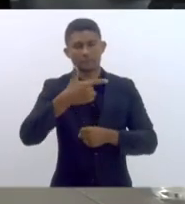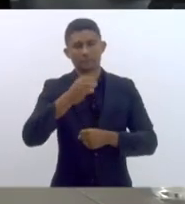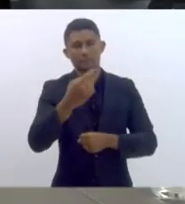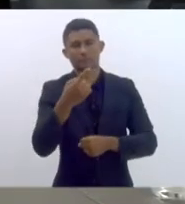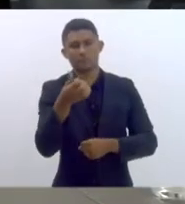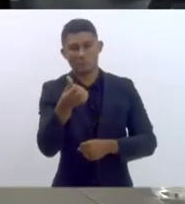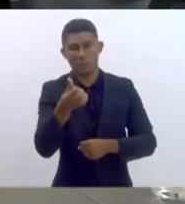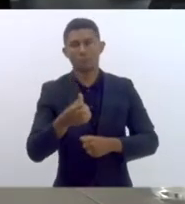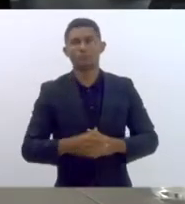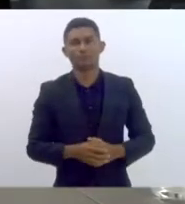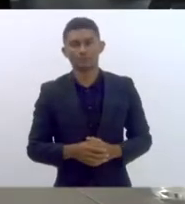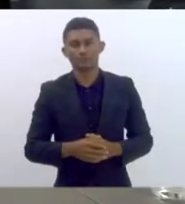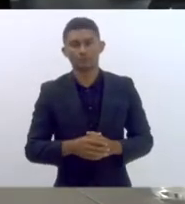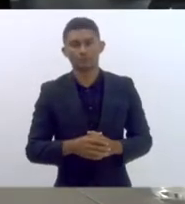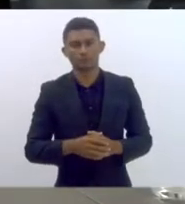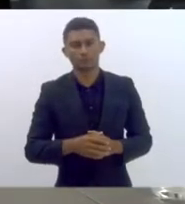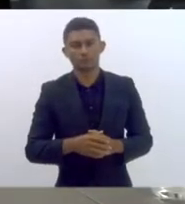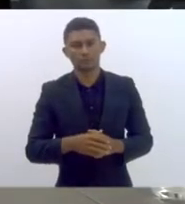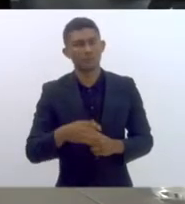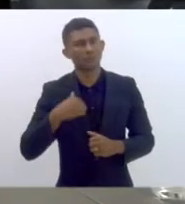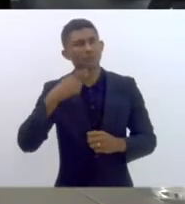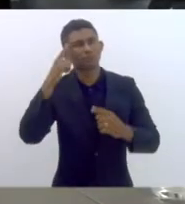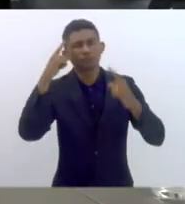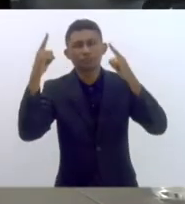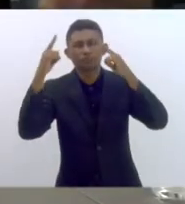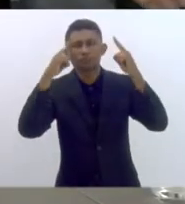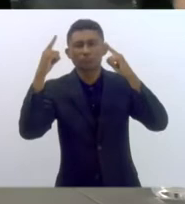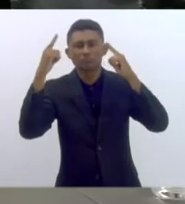também vocês vão ter que relembrar um pouquinho lá a minha apresentação,